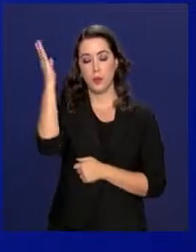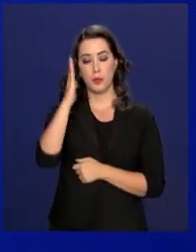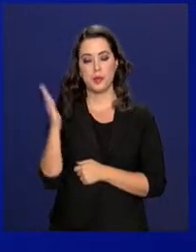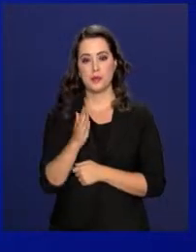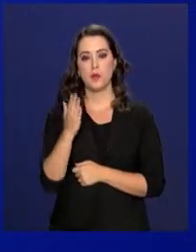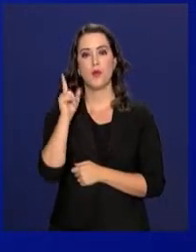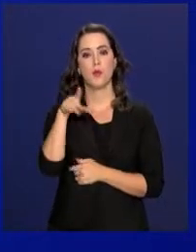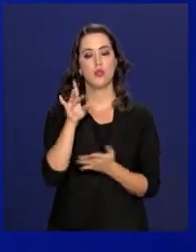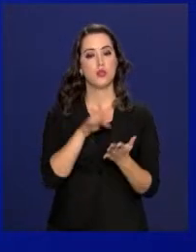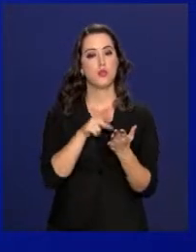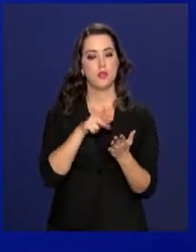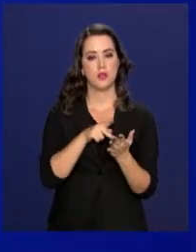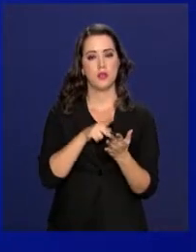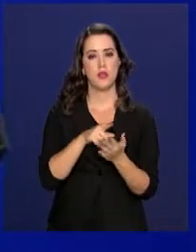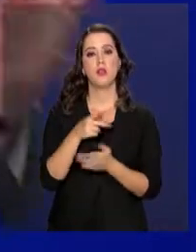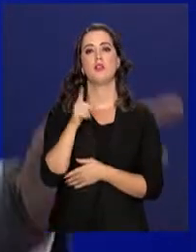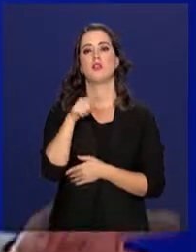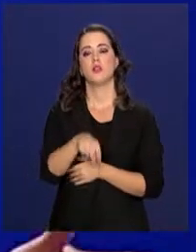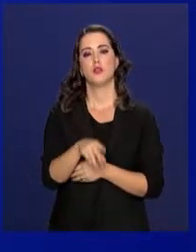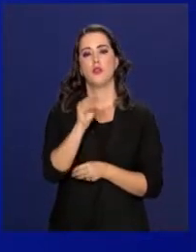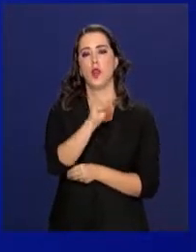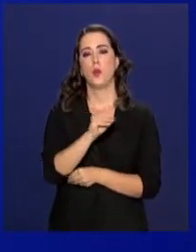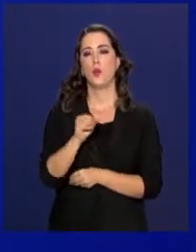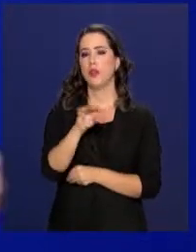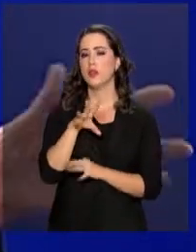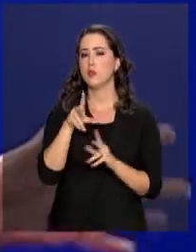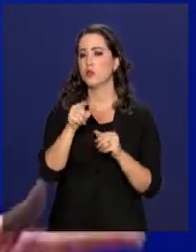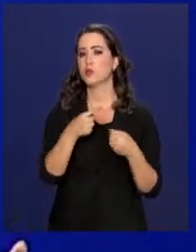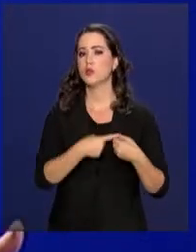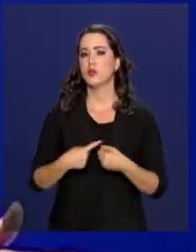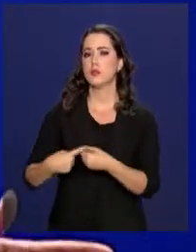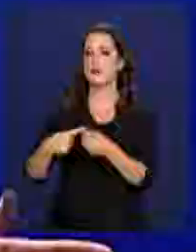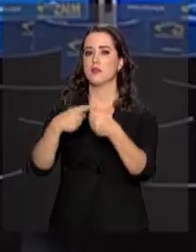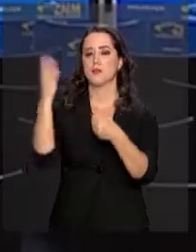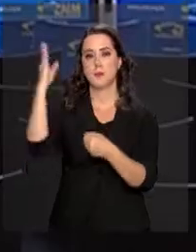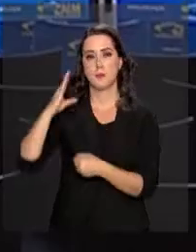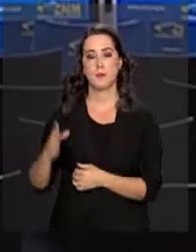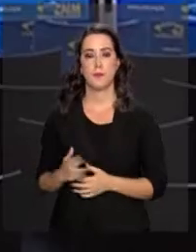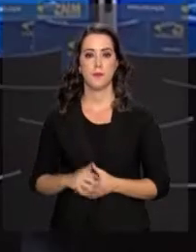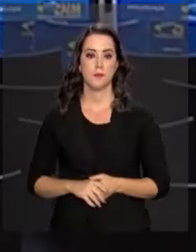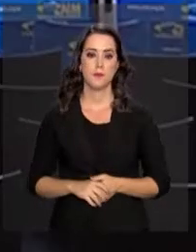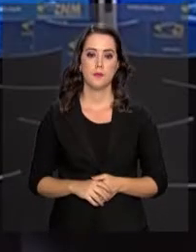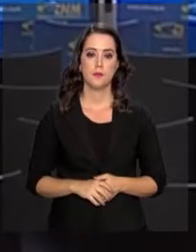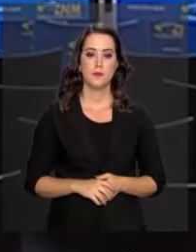não vai deixar desprovido nenhum município brasileiro